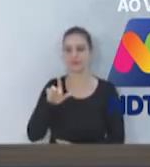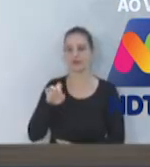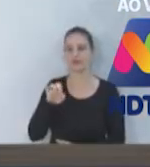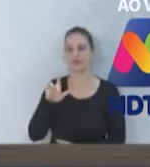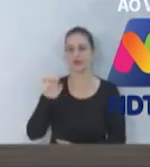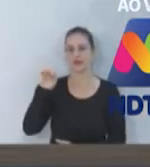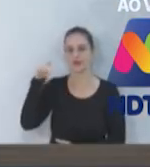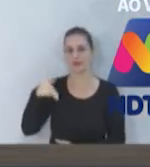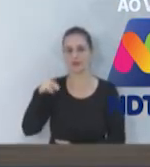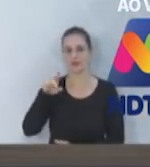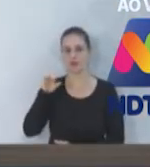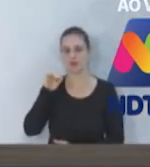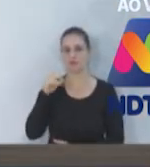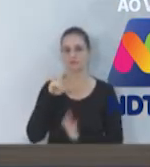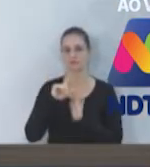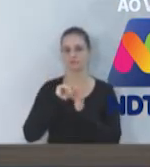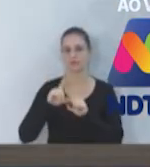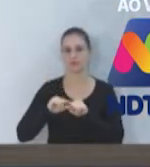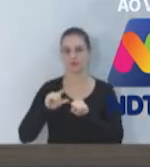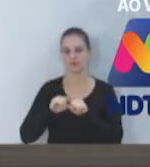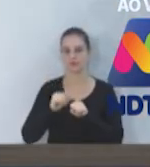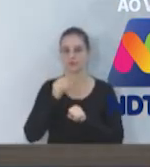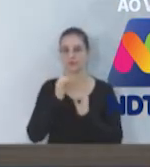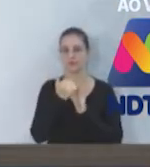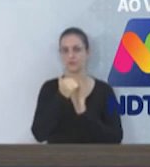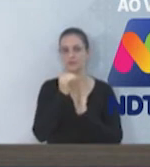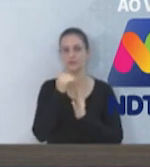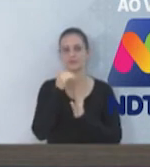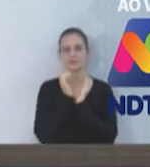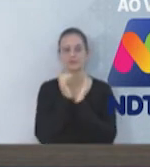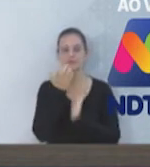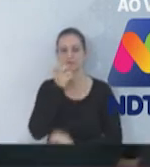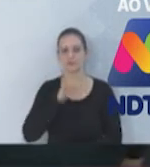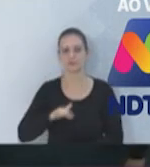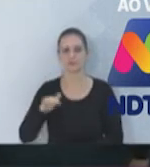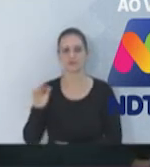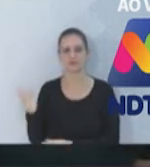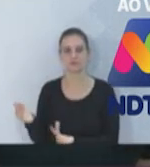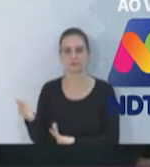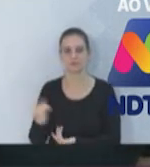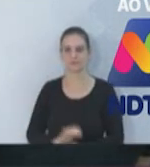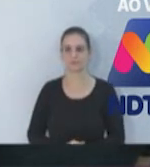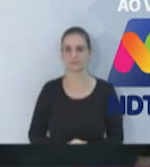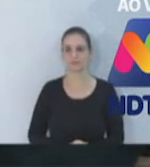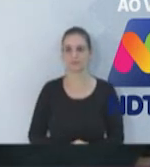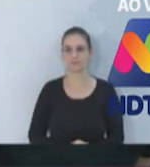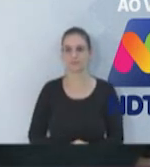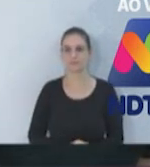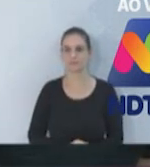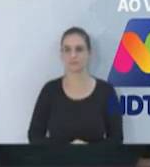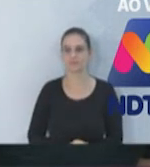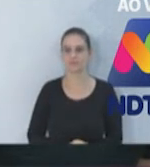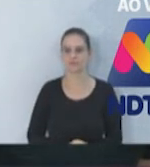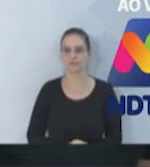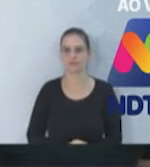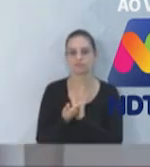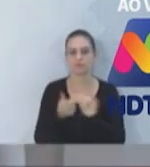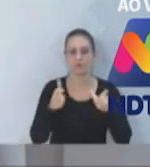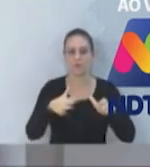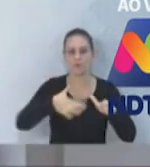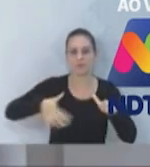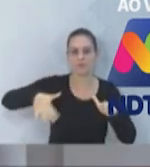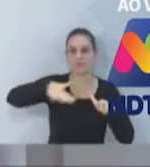experiência assim que não não tem explicação é muito boa é muito não sensação incrível no ano agora que idade estou com 15 anos